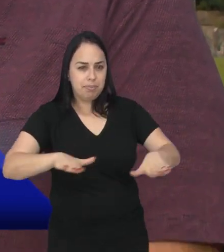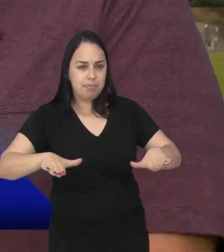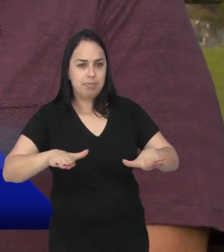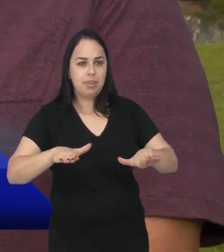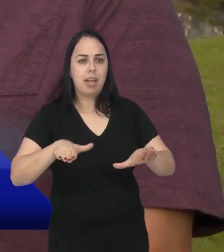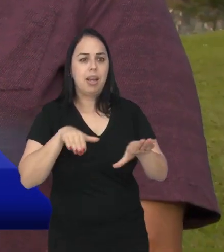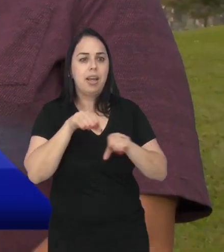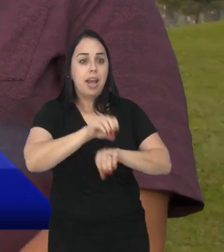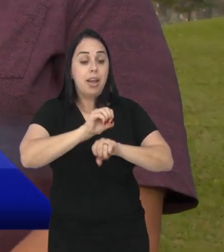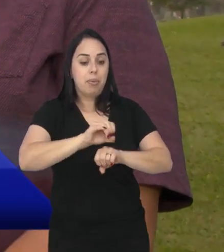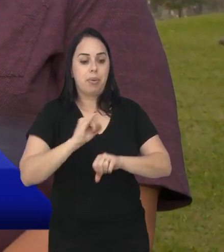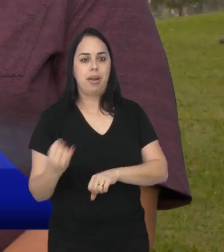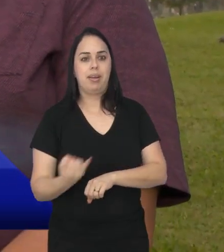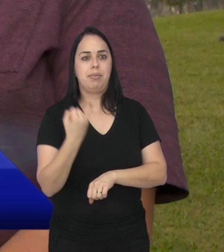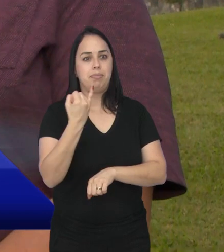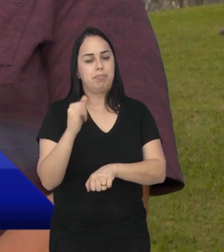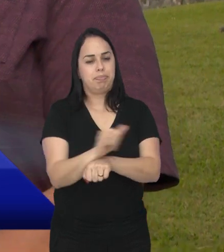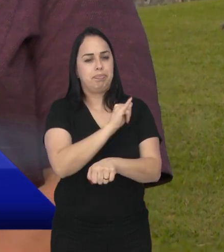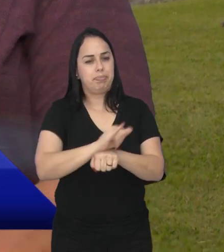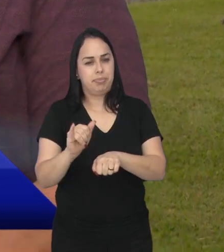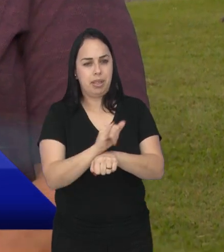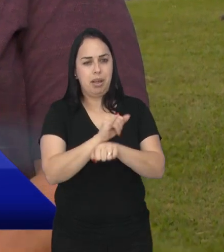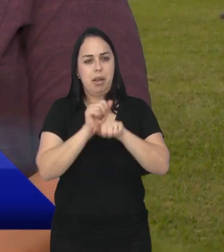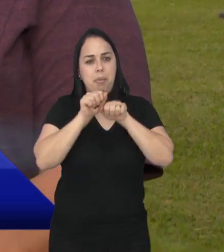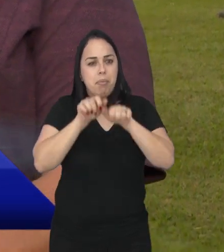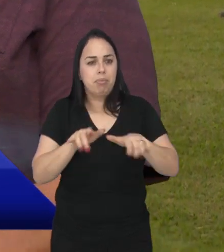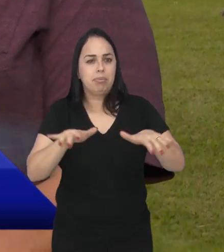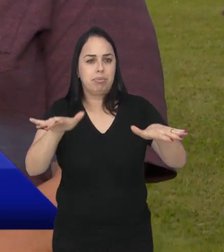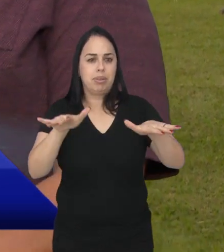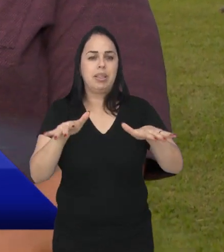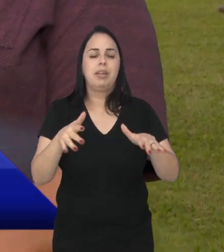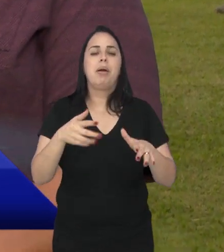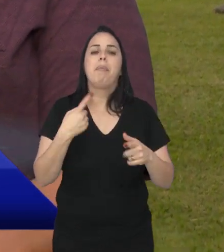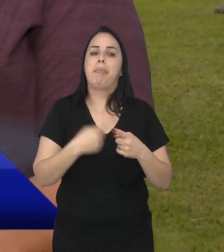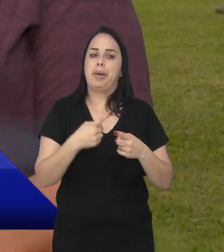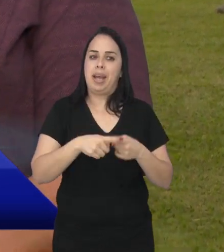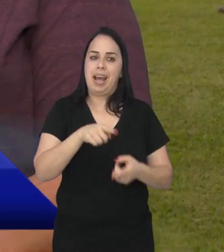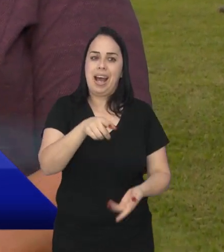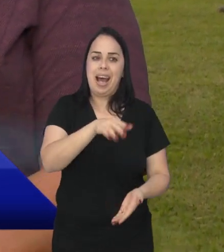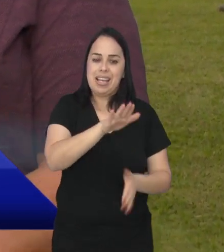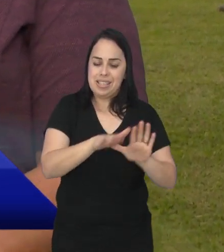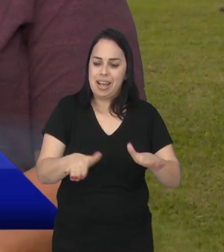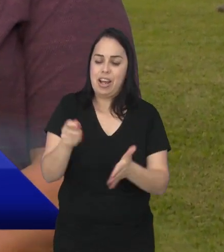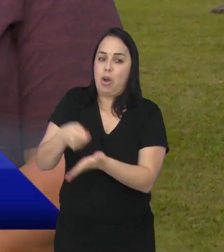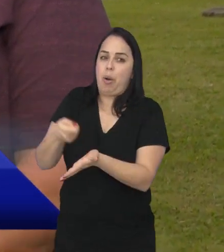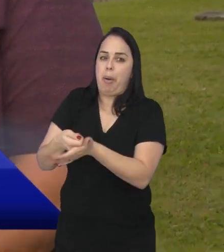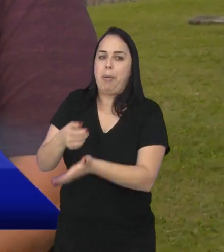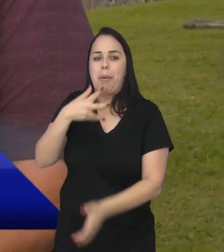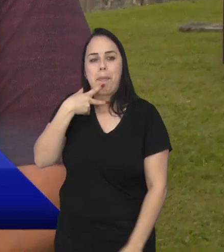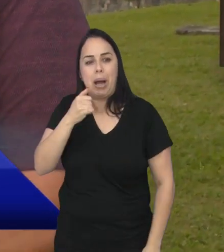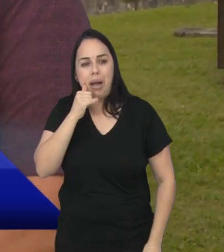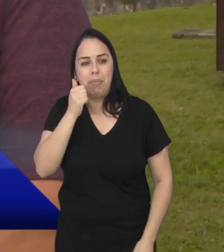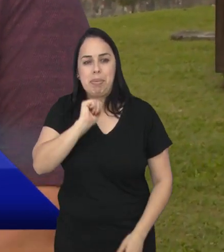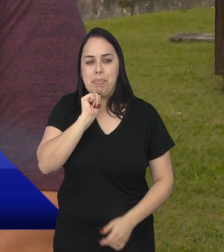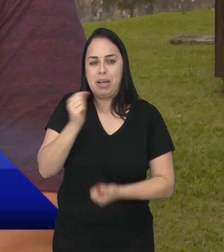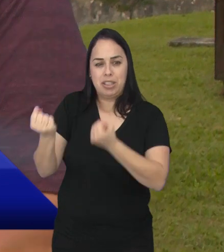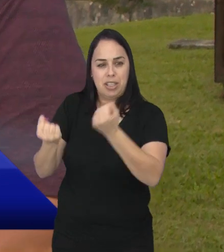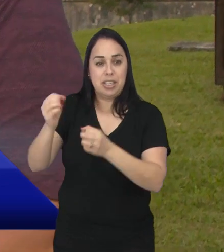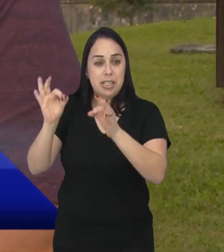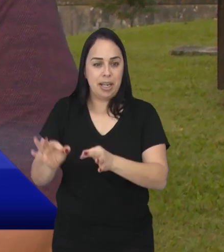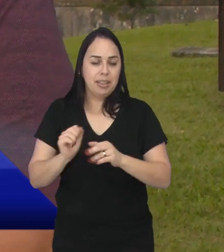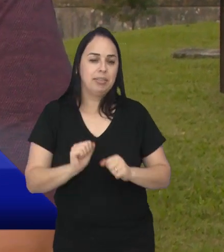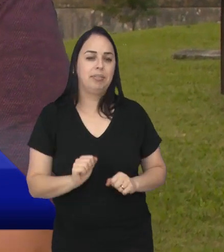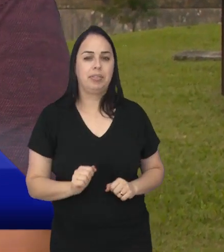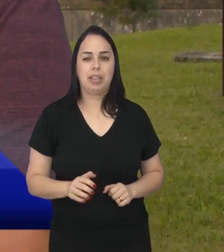porque a educação ela é uma ferramenta primordial para a gente conseguir propagar para os pais né que as crianças cobram mesmo com certeza e